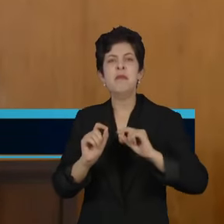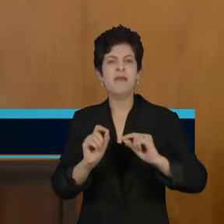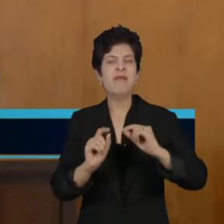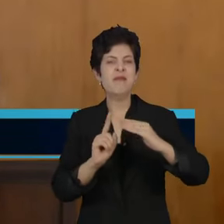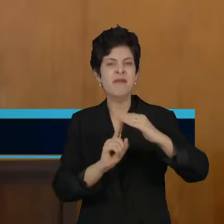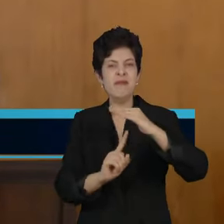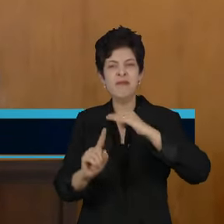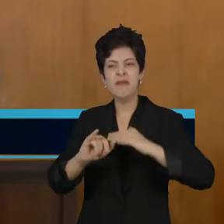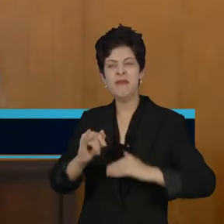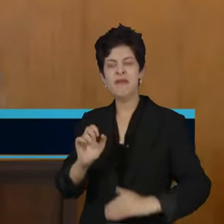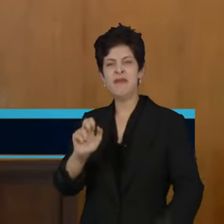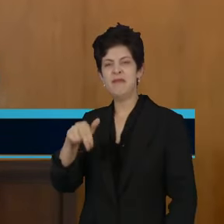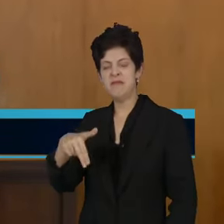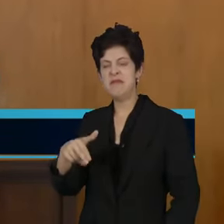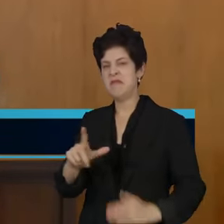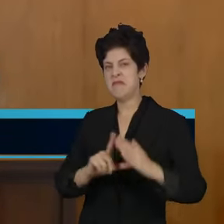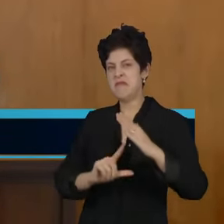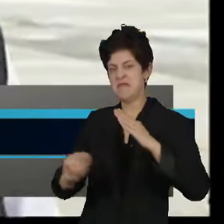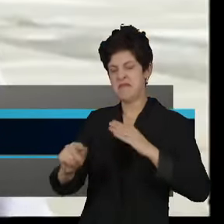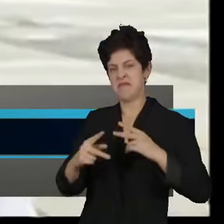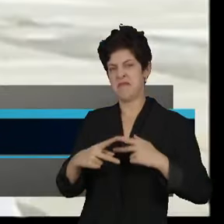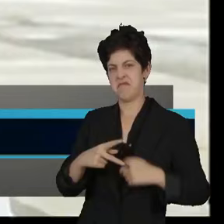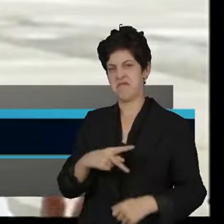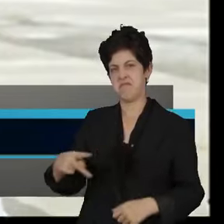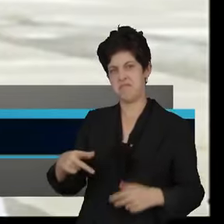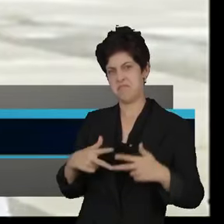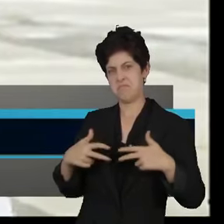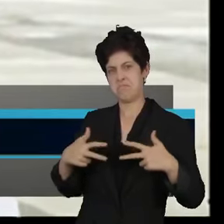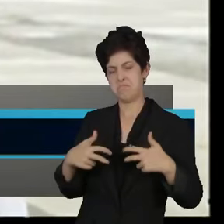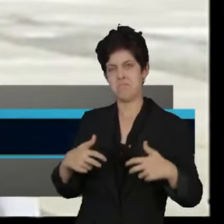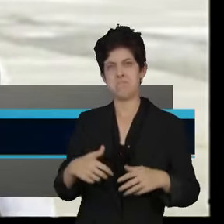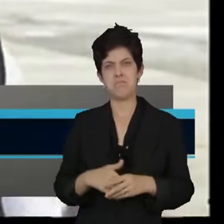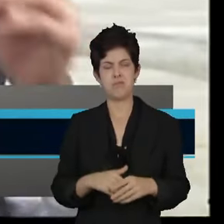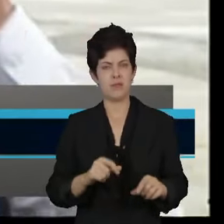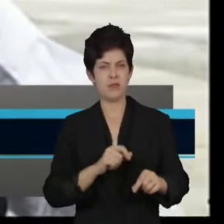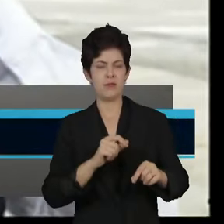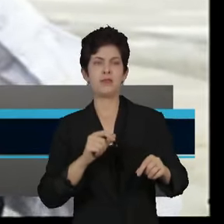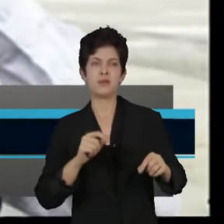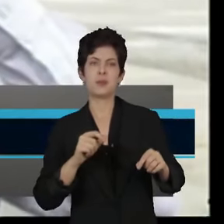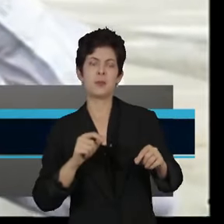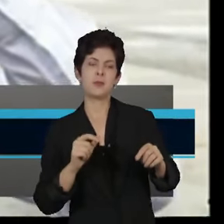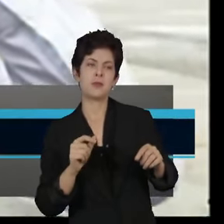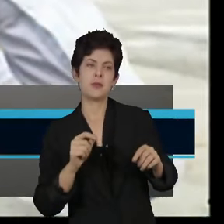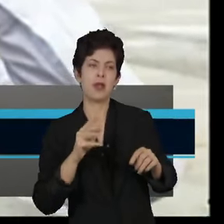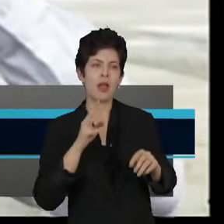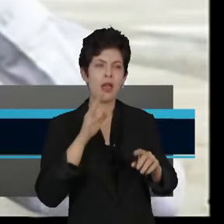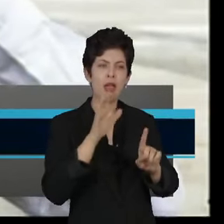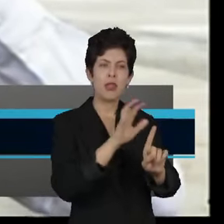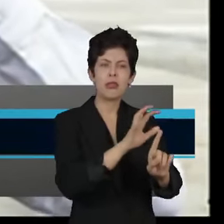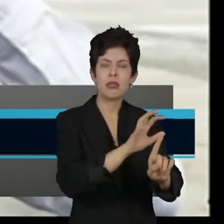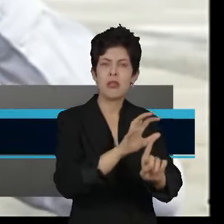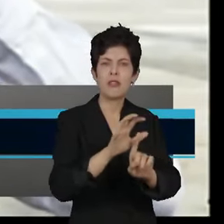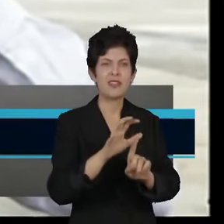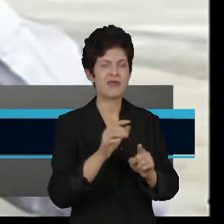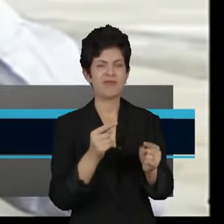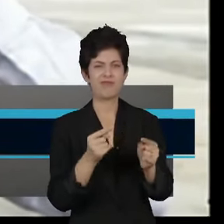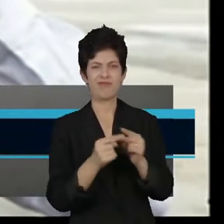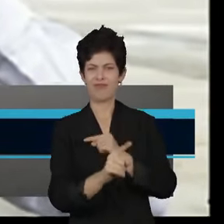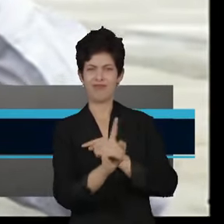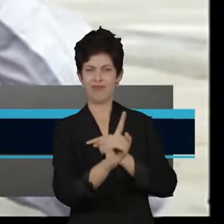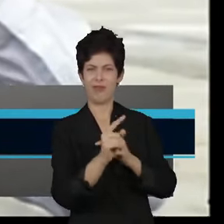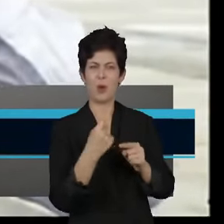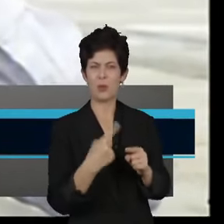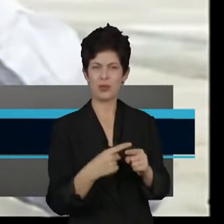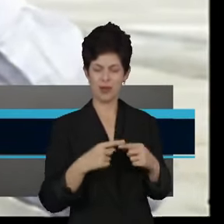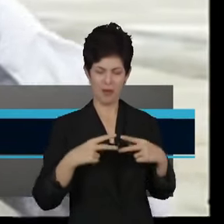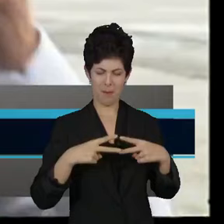Paul Prats da presidência da Petrobras. A palavra intervencionista com a Petrobras ela é completamente inadequada, porque